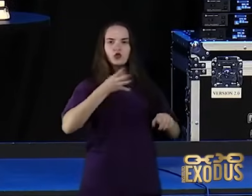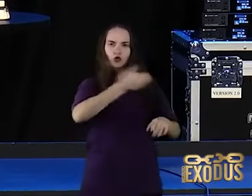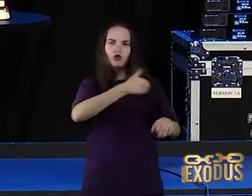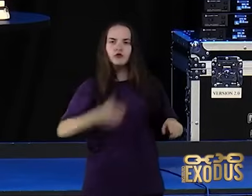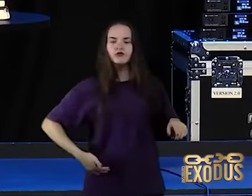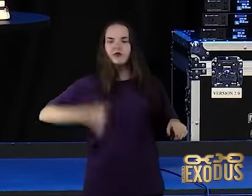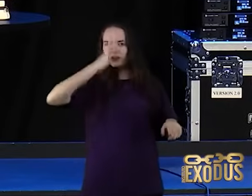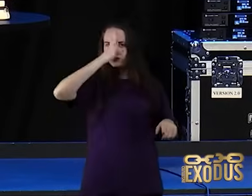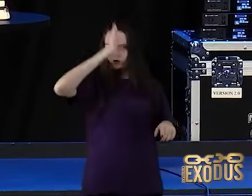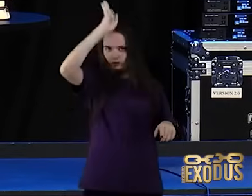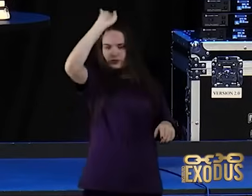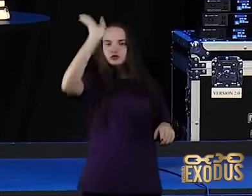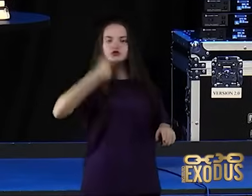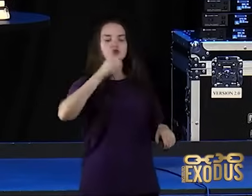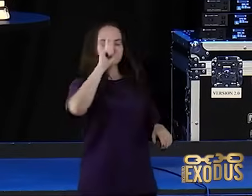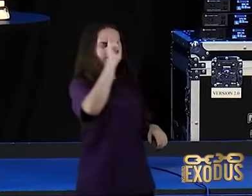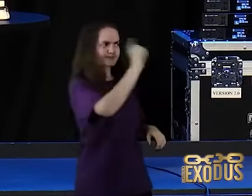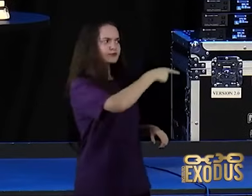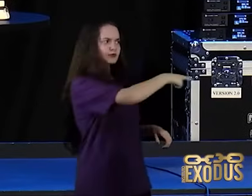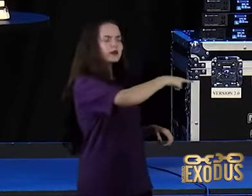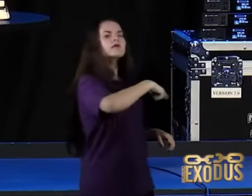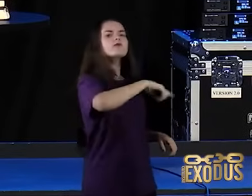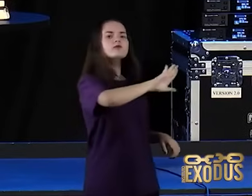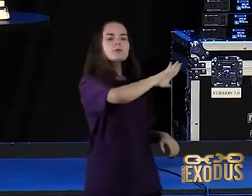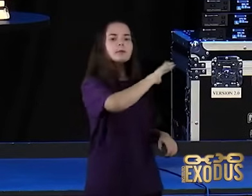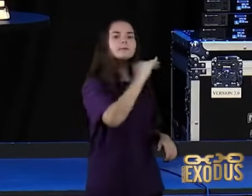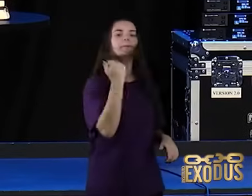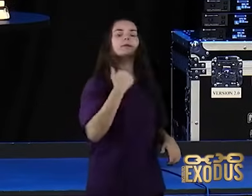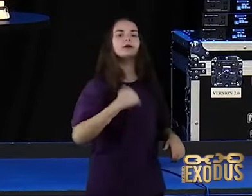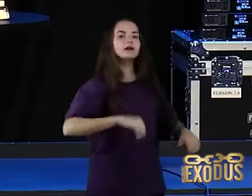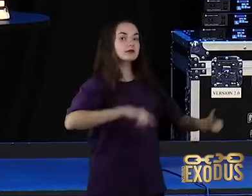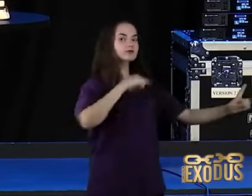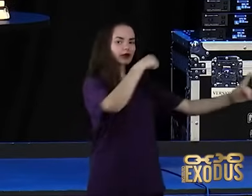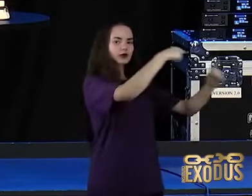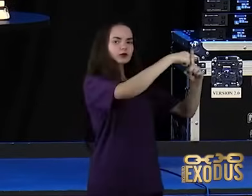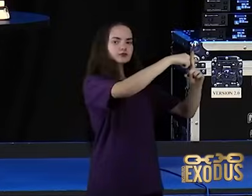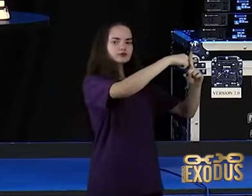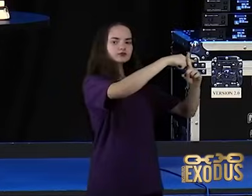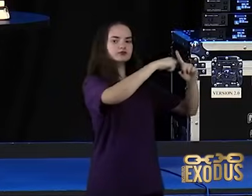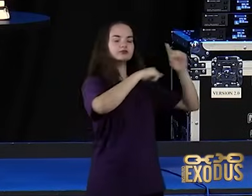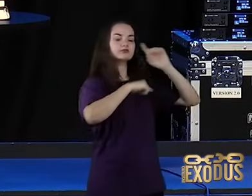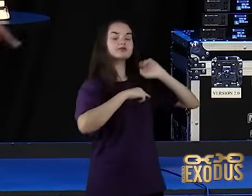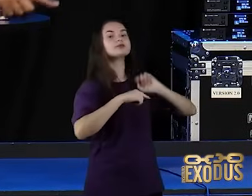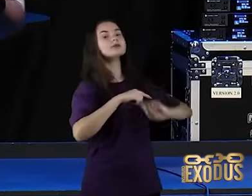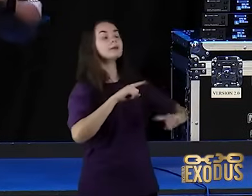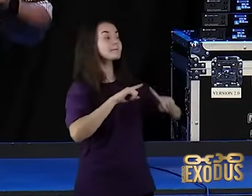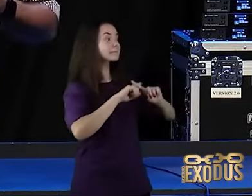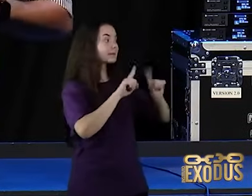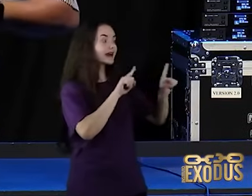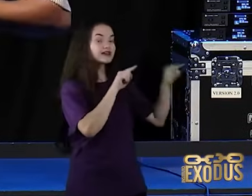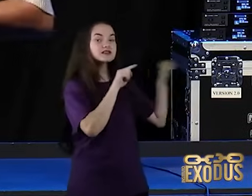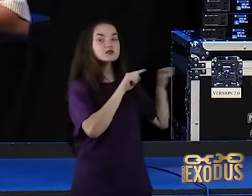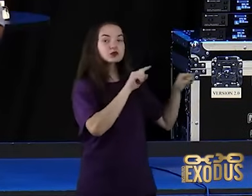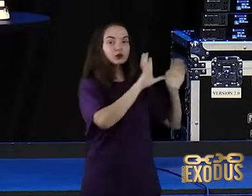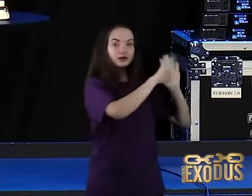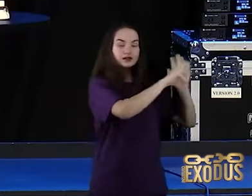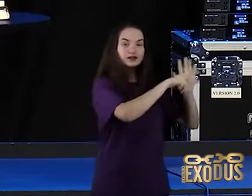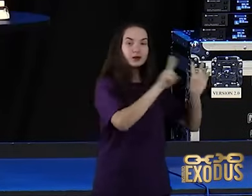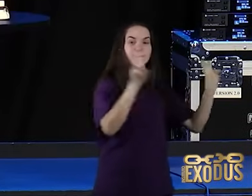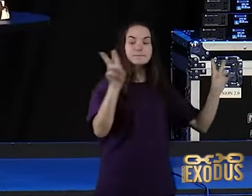já sentenciou e v vai passar o serol nele ou seja ele vai pra cruz mas ele tá percebendo ele tá